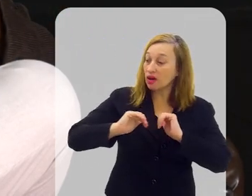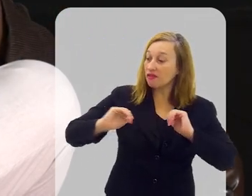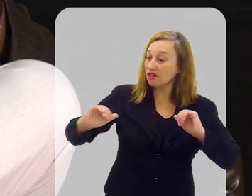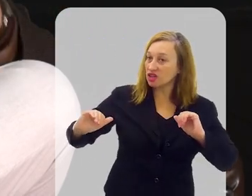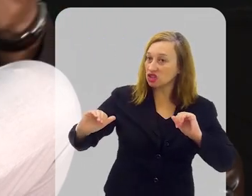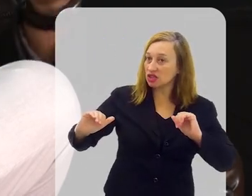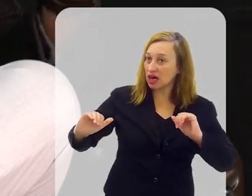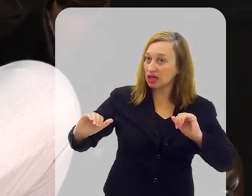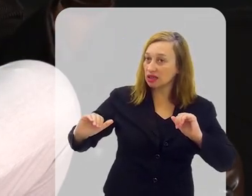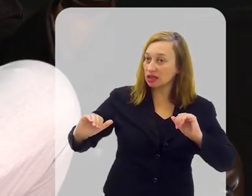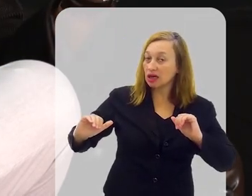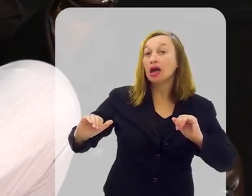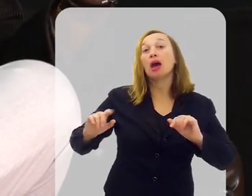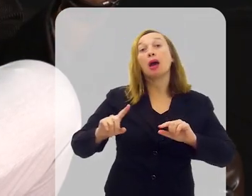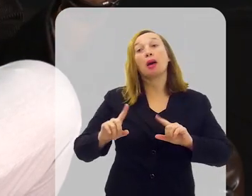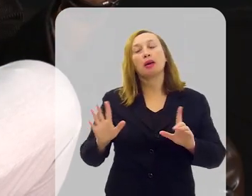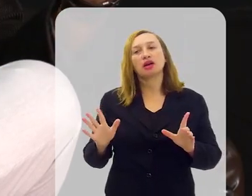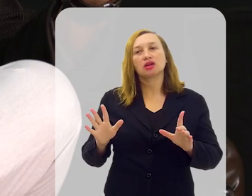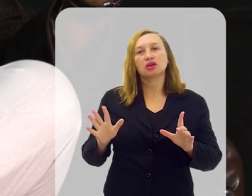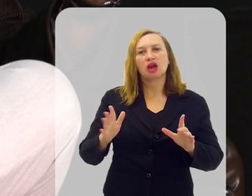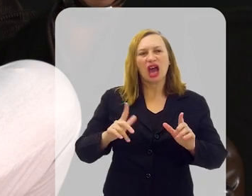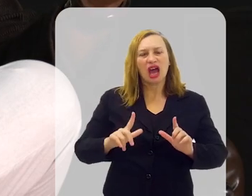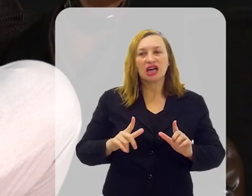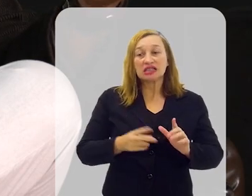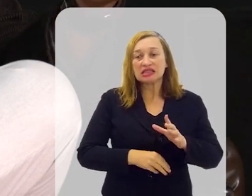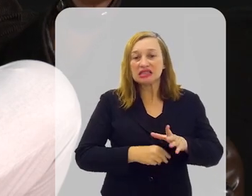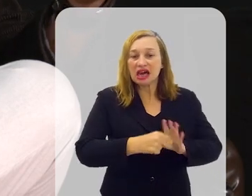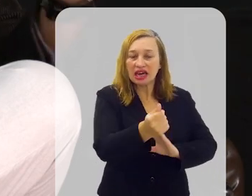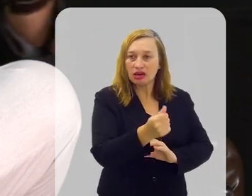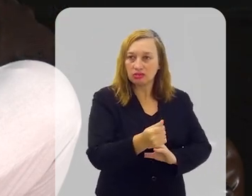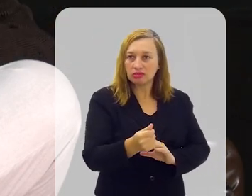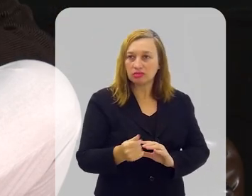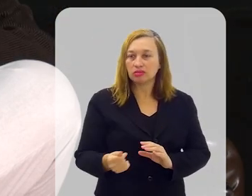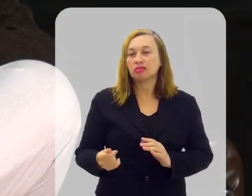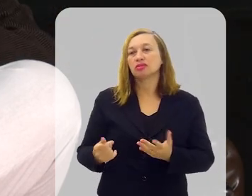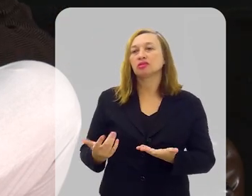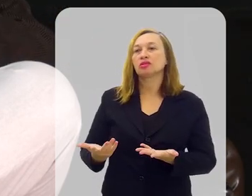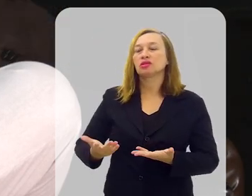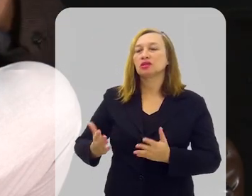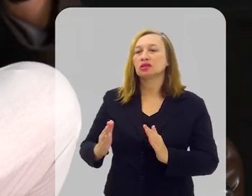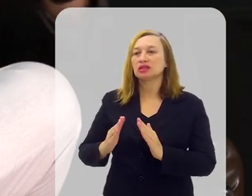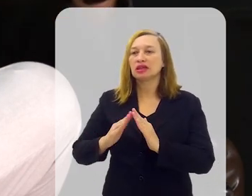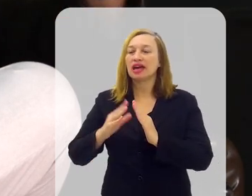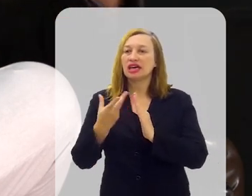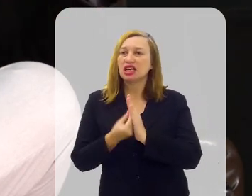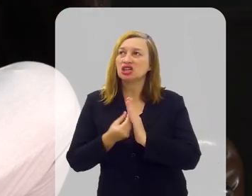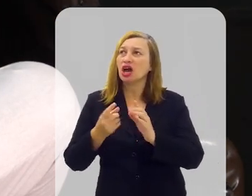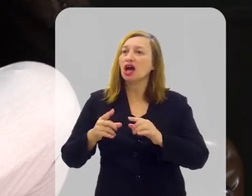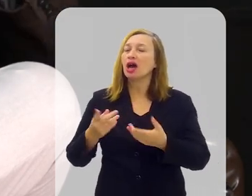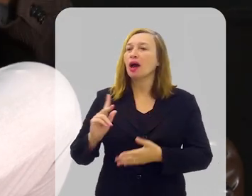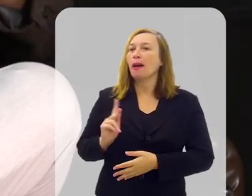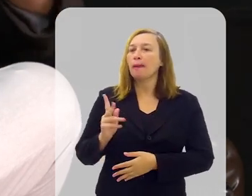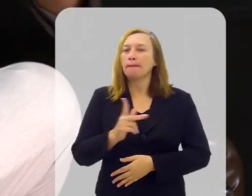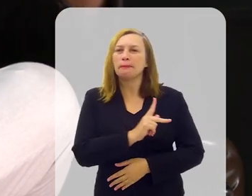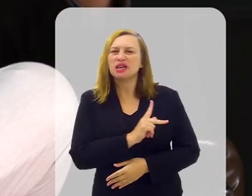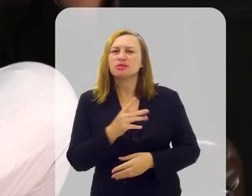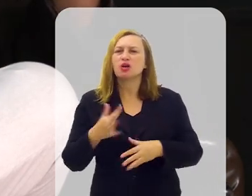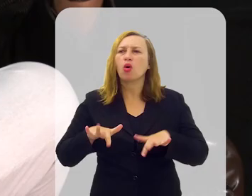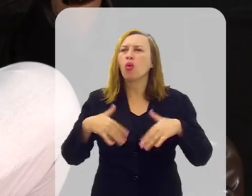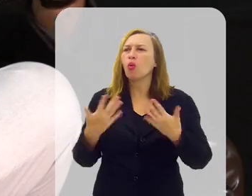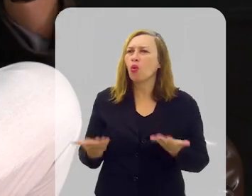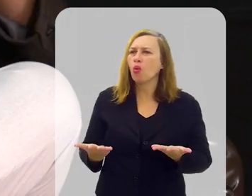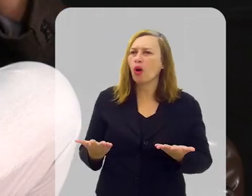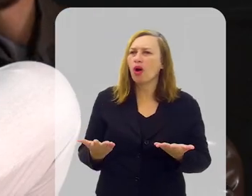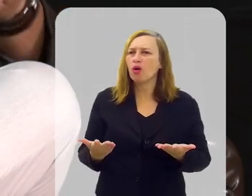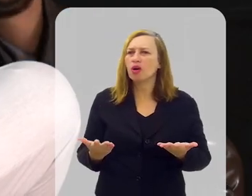situação melhor, pelo menos teve um coração mais sincero e tomaram uma atitude. Bispo, qual é a localização do GPS de